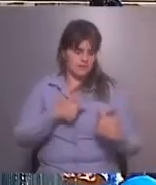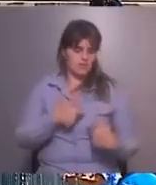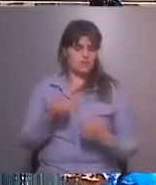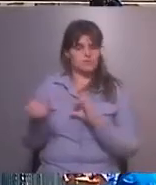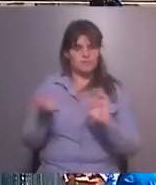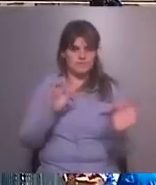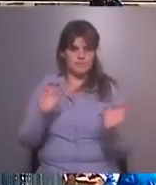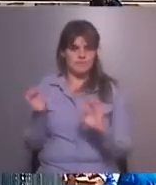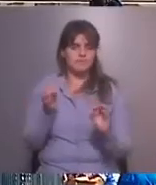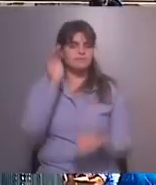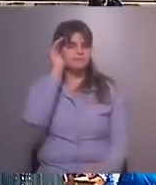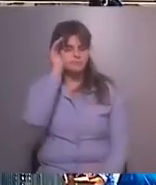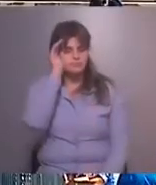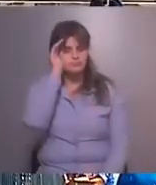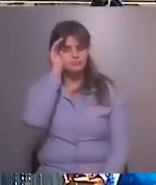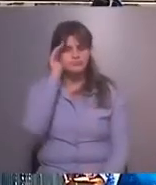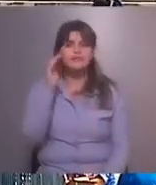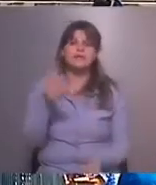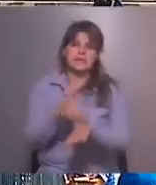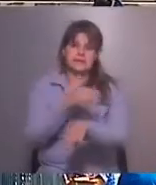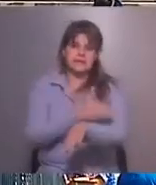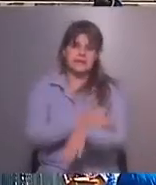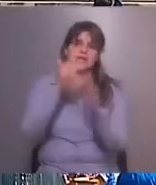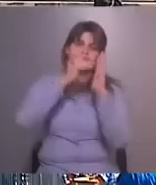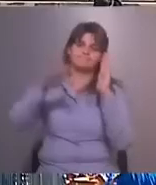e aclamemos cantando com alegria.